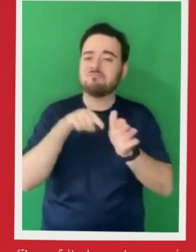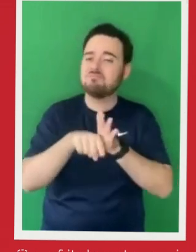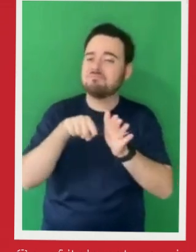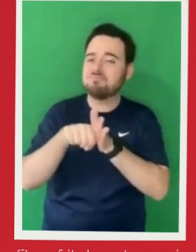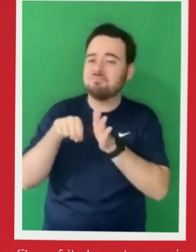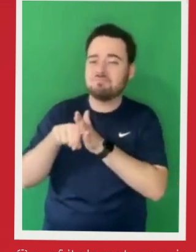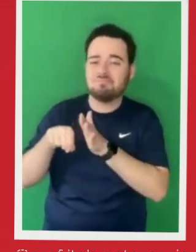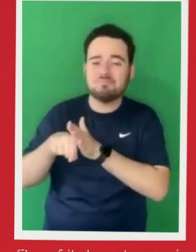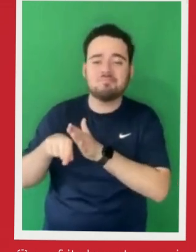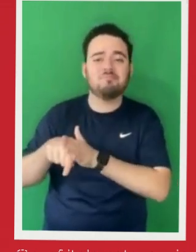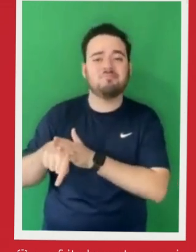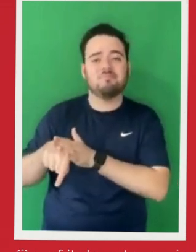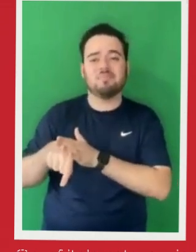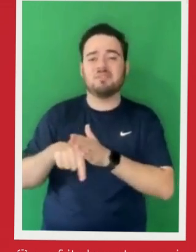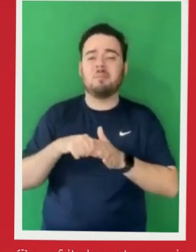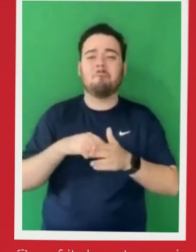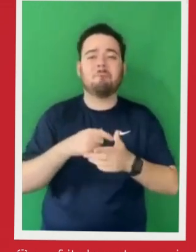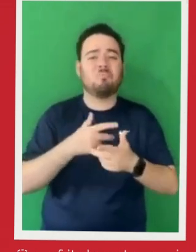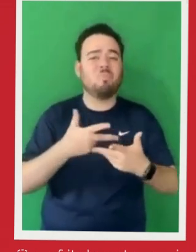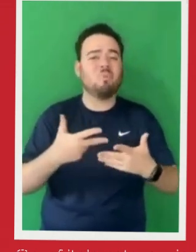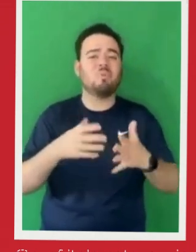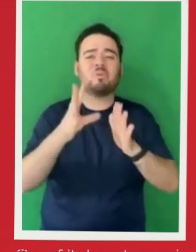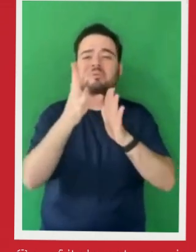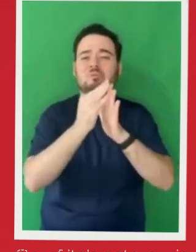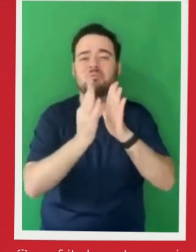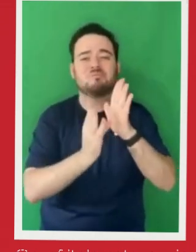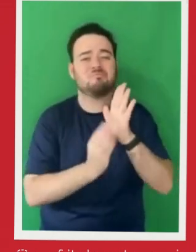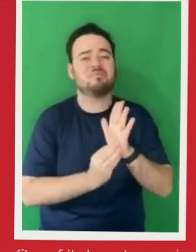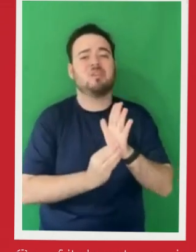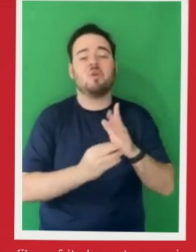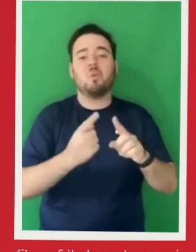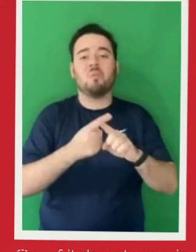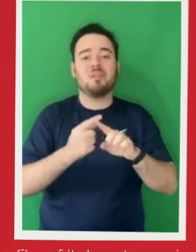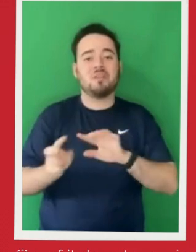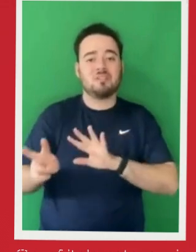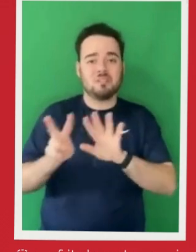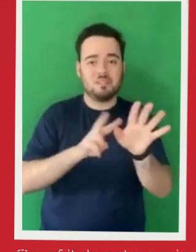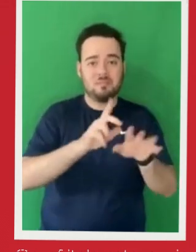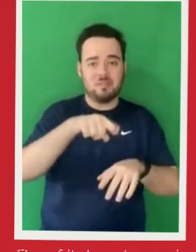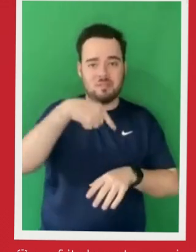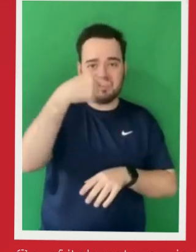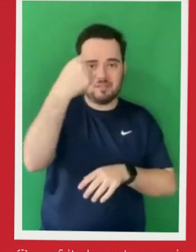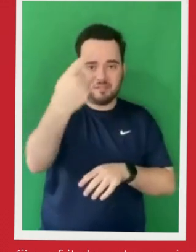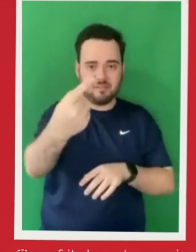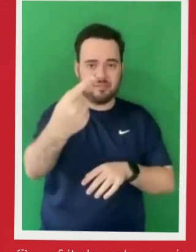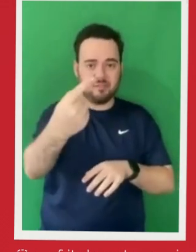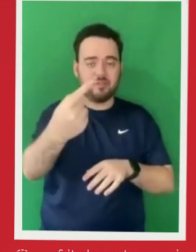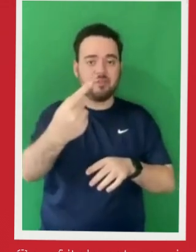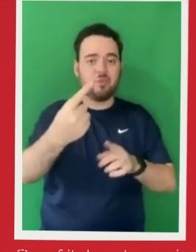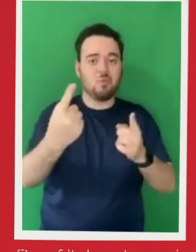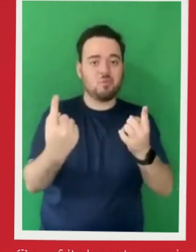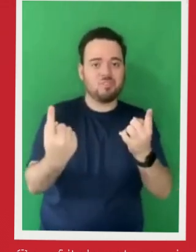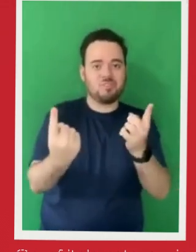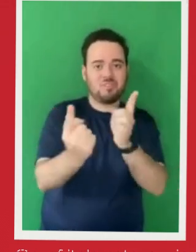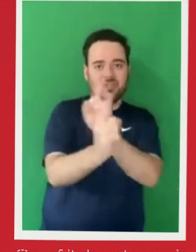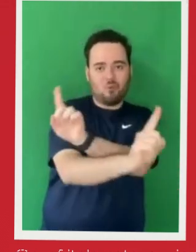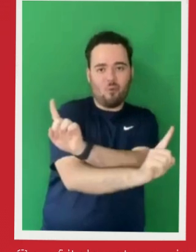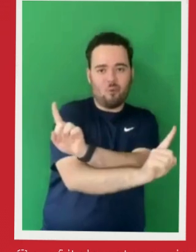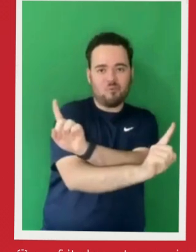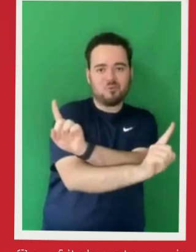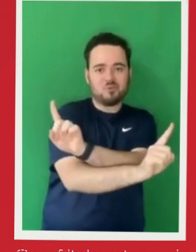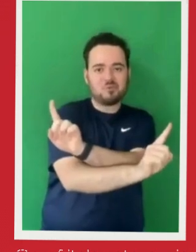tem muitas perguntas, porque a gente vai fazer, assim, muito conteúdo, porque a semana que vem a gente vai ver o que se chama